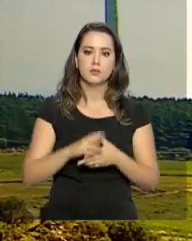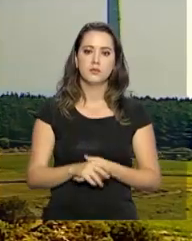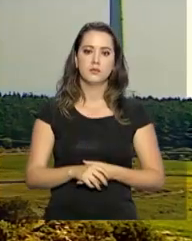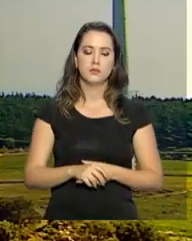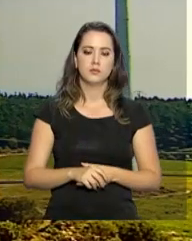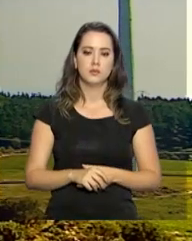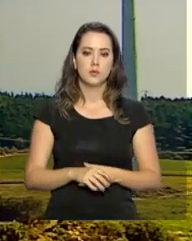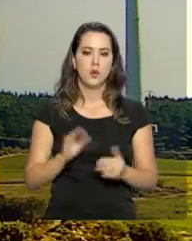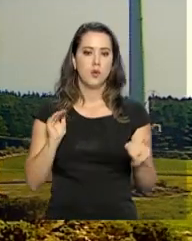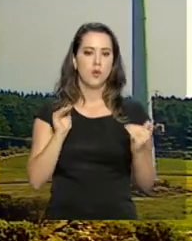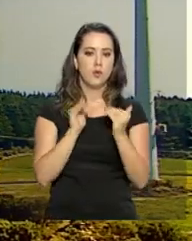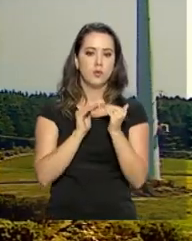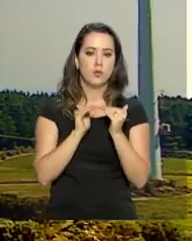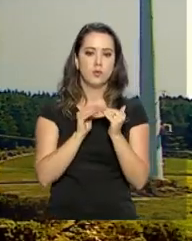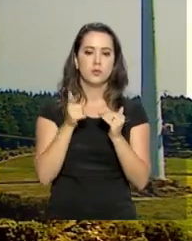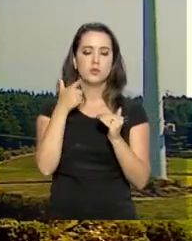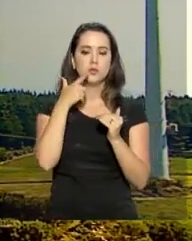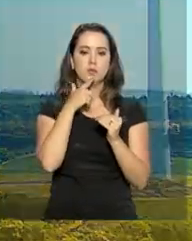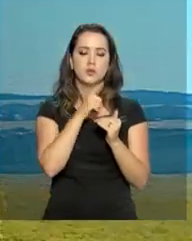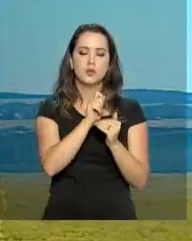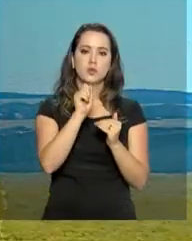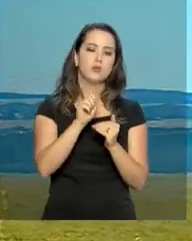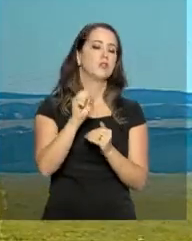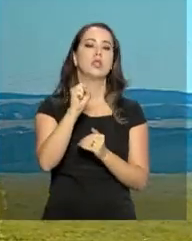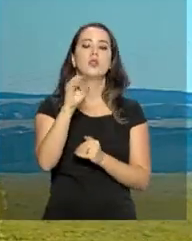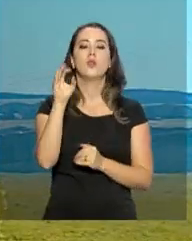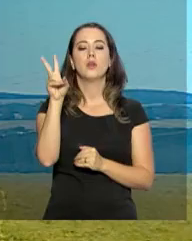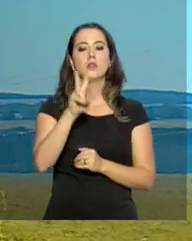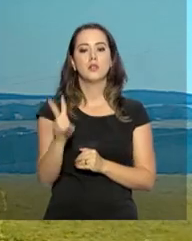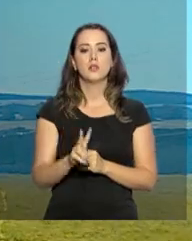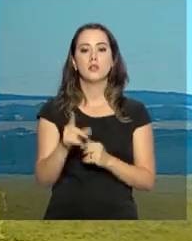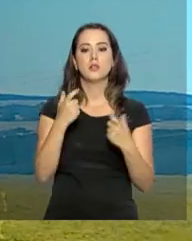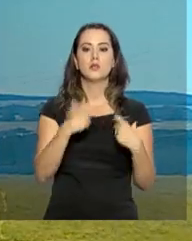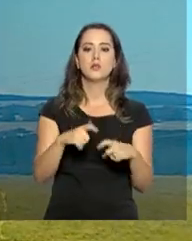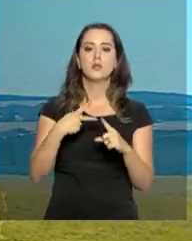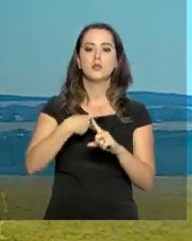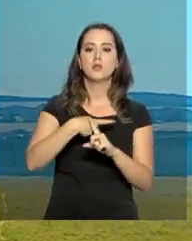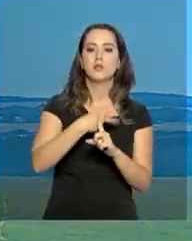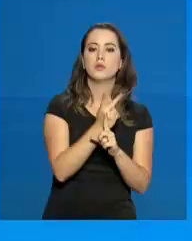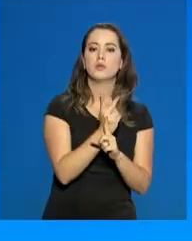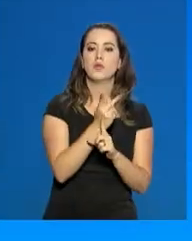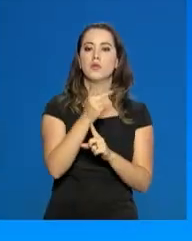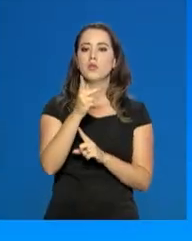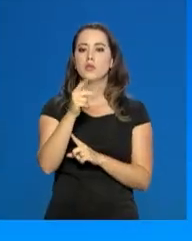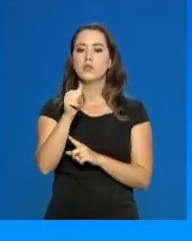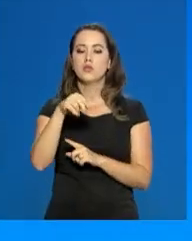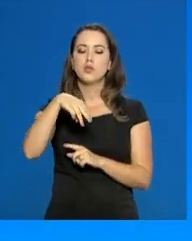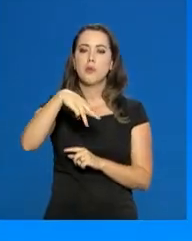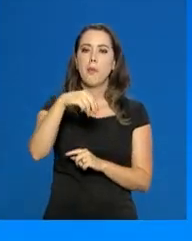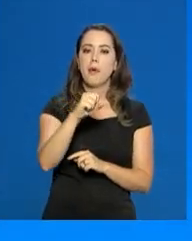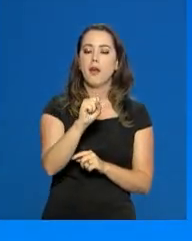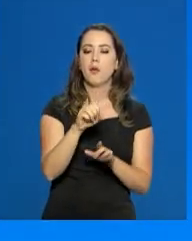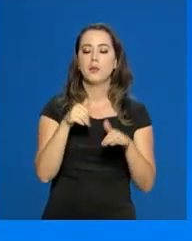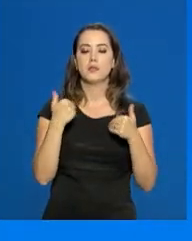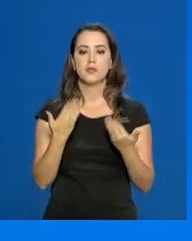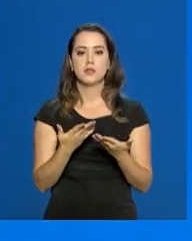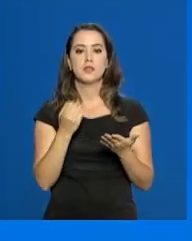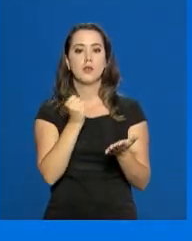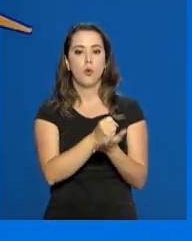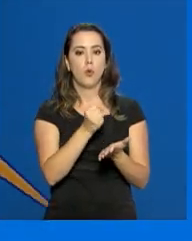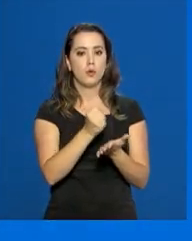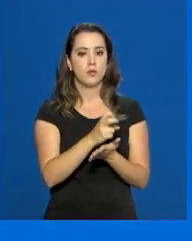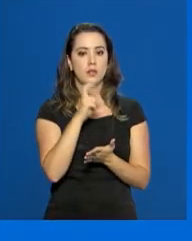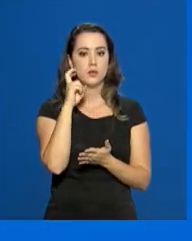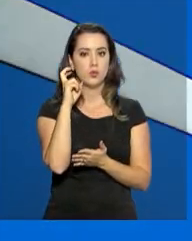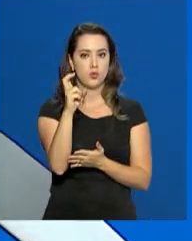a meta é aumentar em 80 vezes a capacidade do parque eólico de palmas pra isso o consórcio de cinco